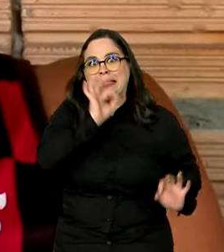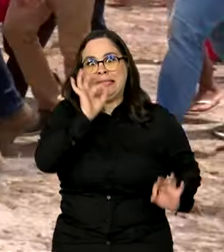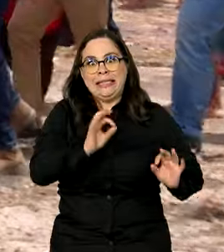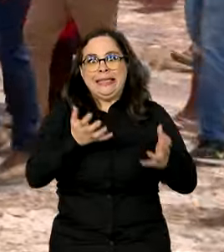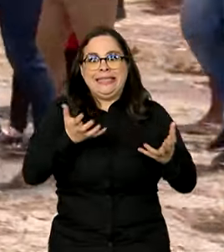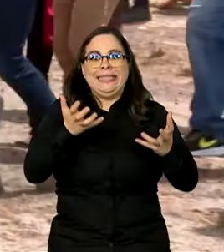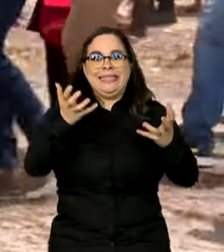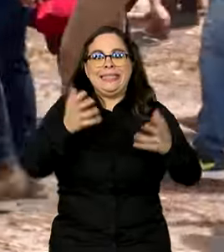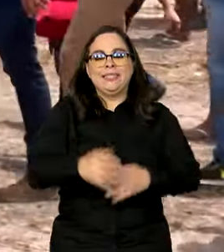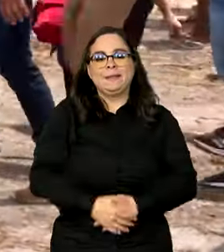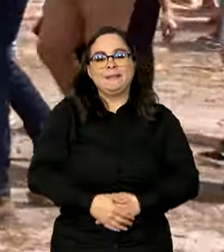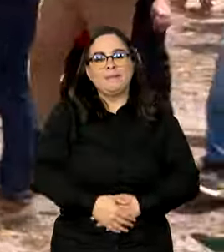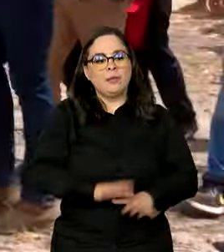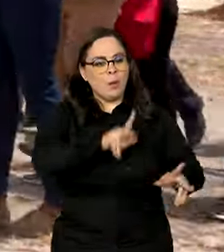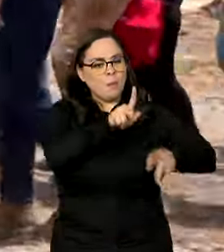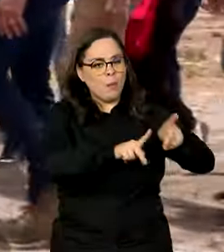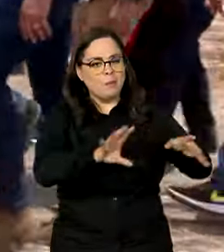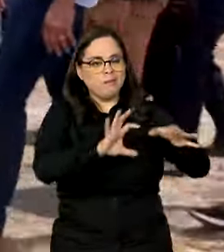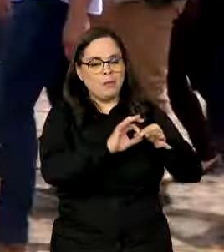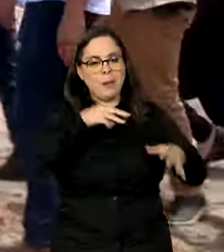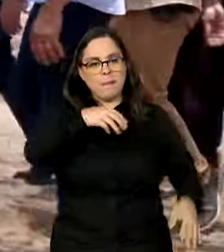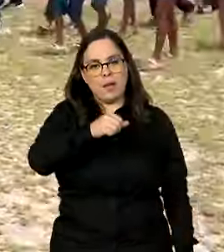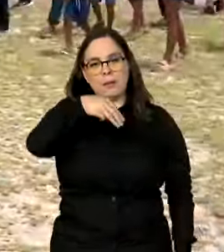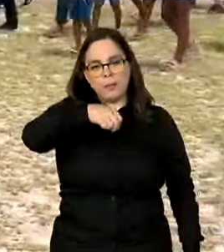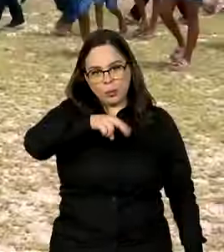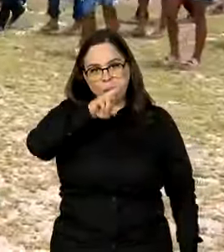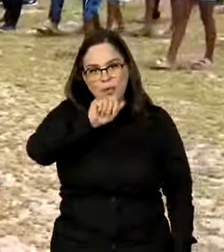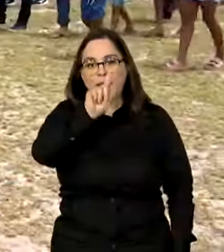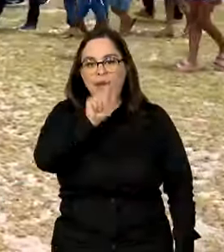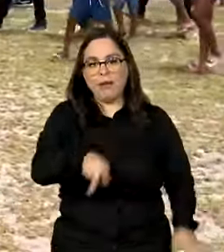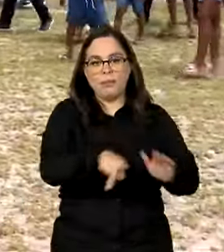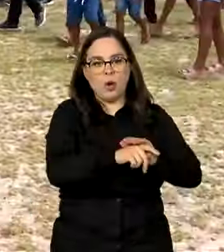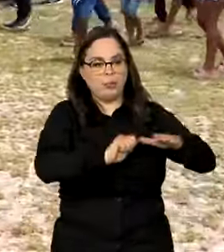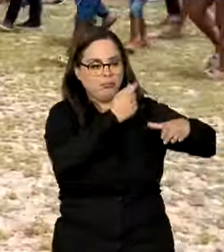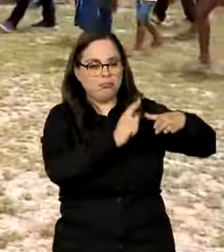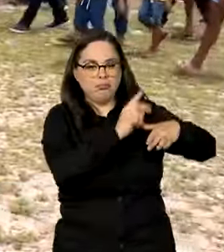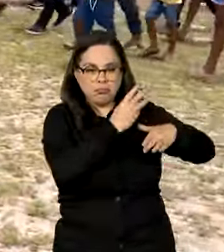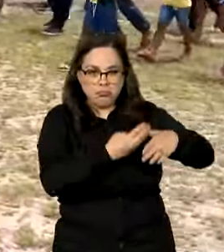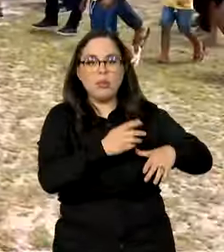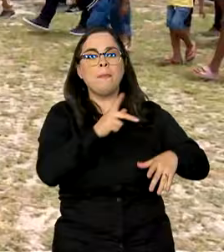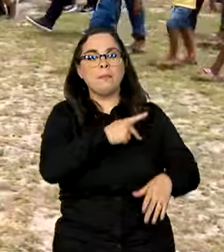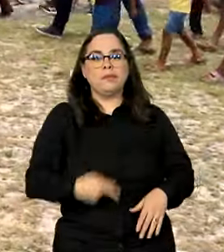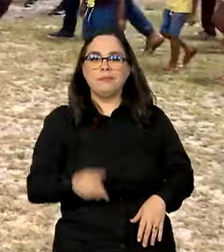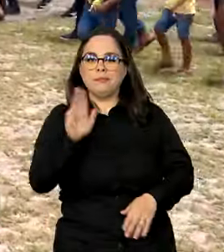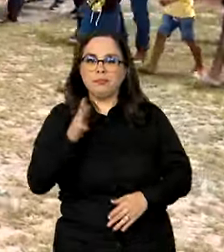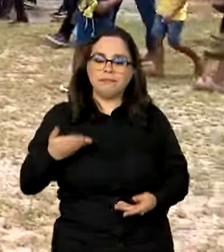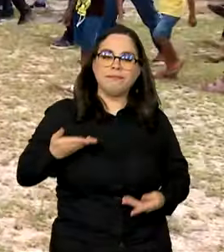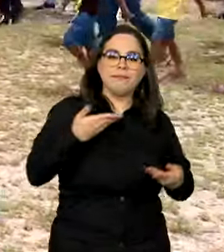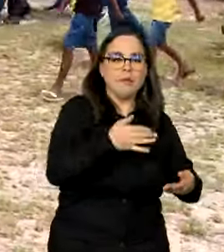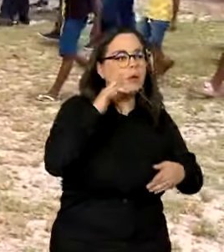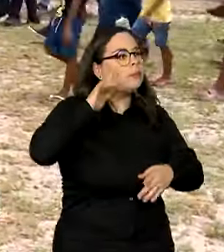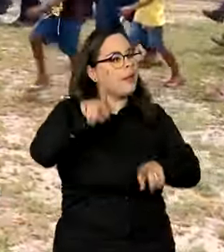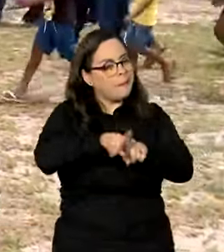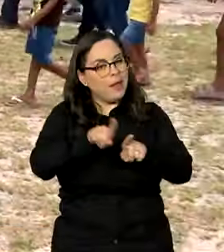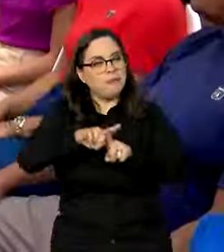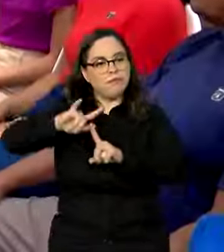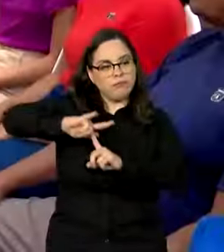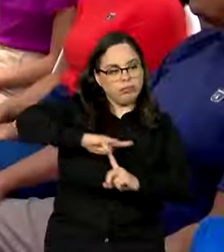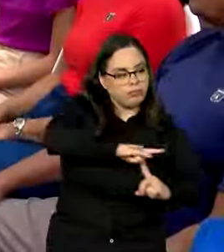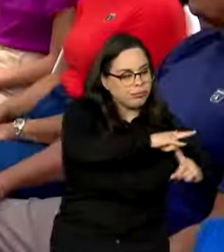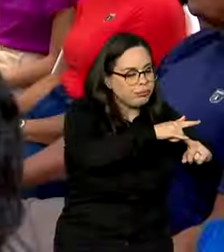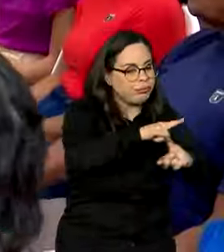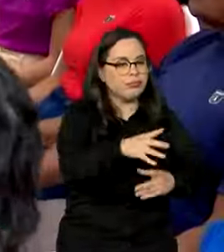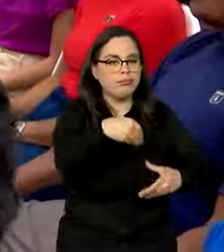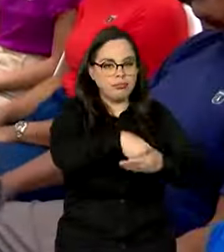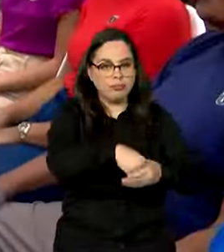sair. Mamuna é um território quilombola. O presidente Lula visitou o local e fez um sobrevoo pela região, que